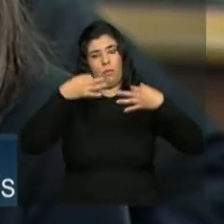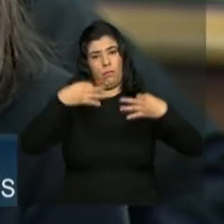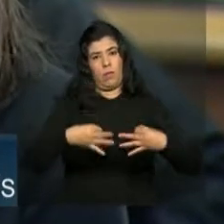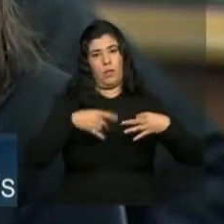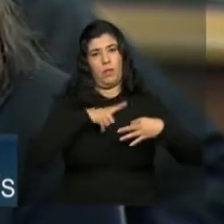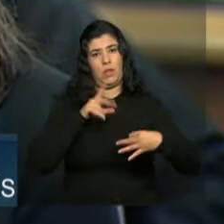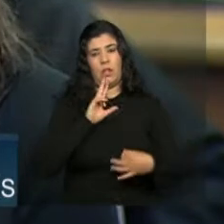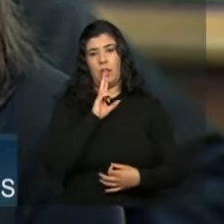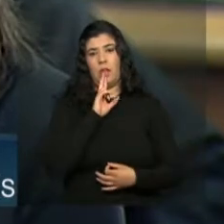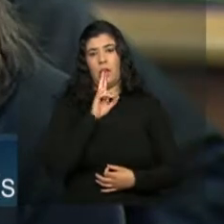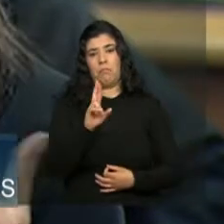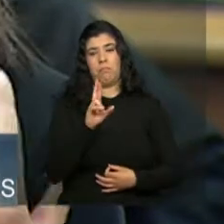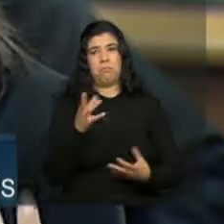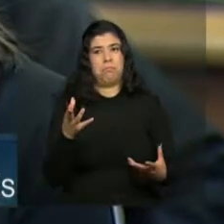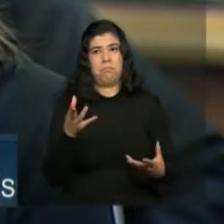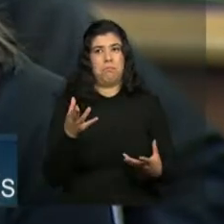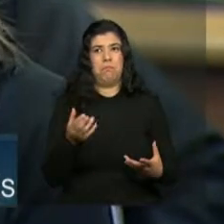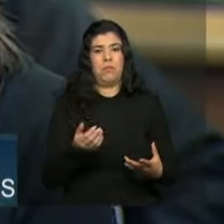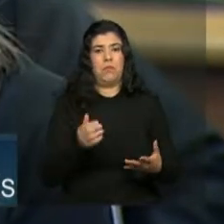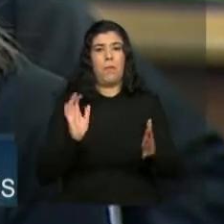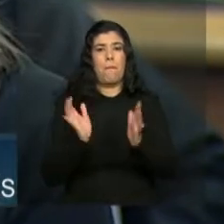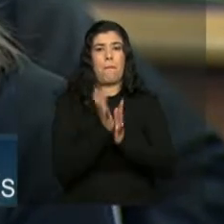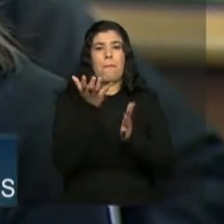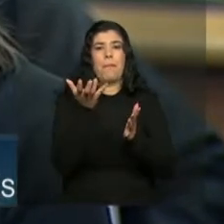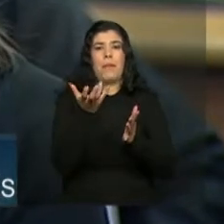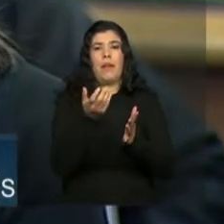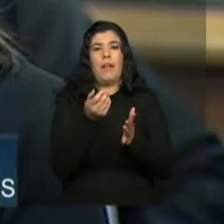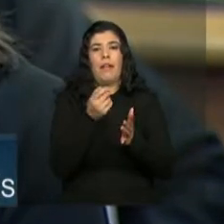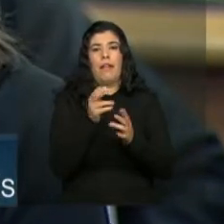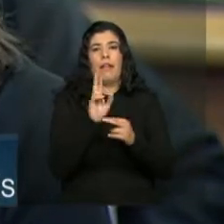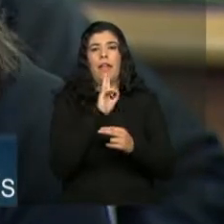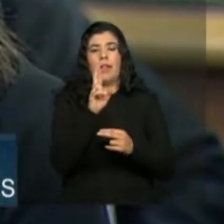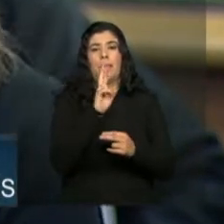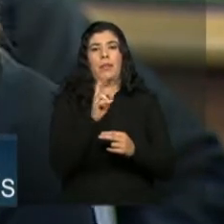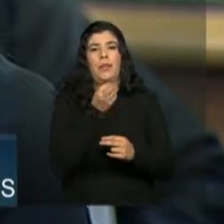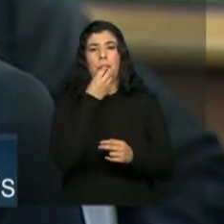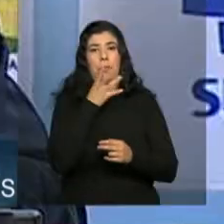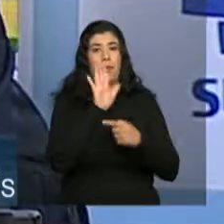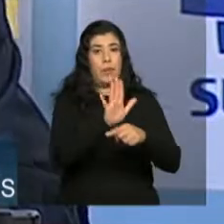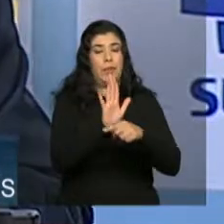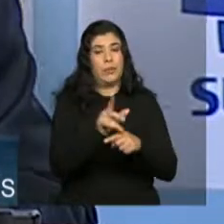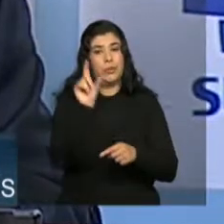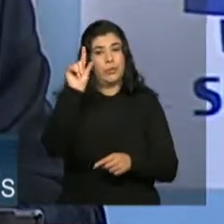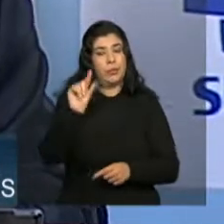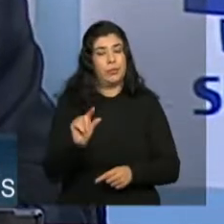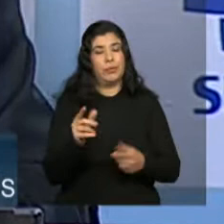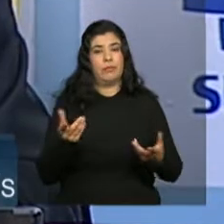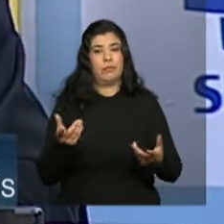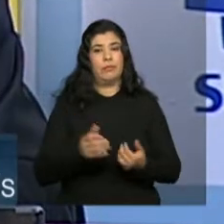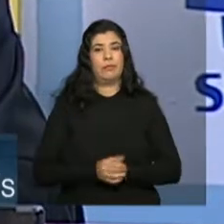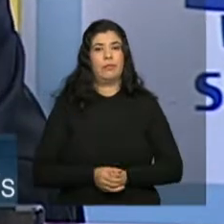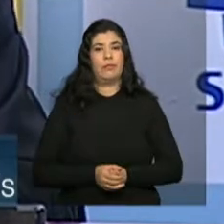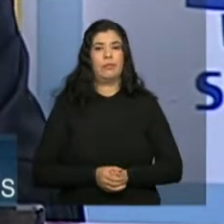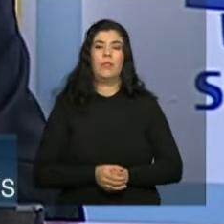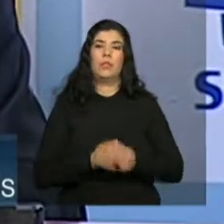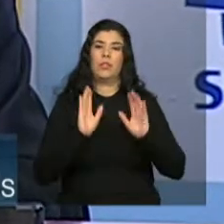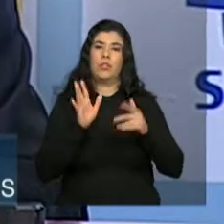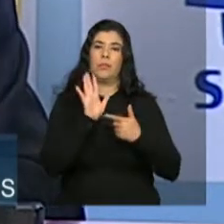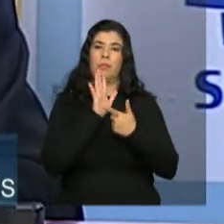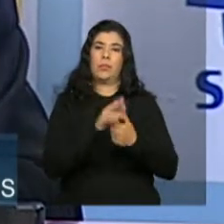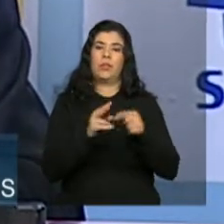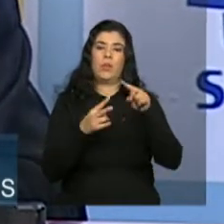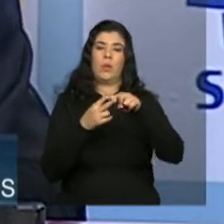é que pode ter uma Enfim pode ter um impacto bom para o consumidor e olha a gente deu aí dois